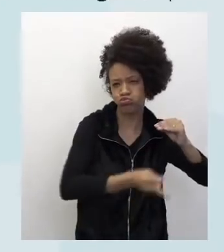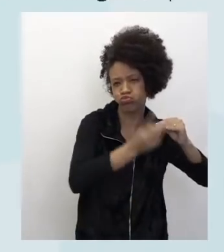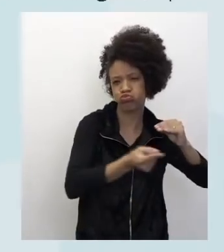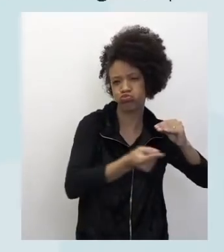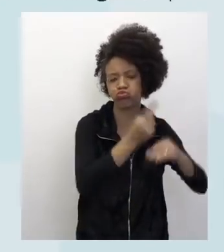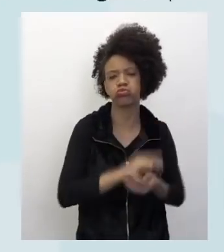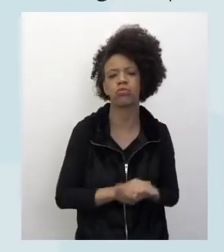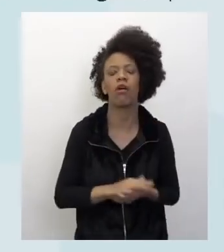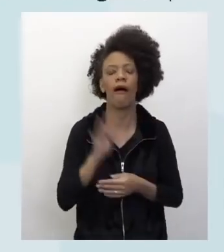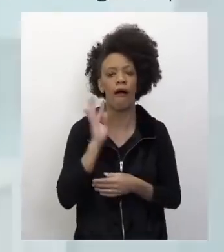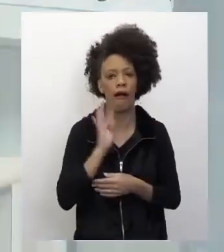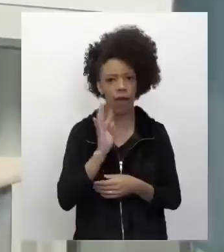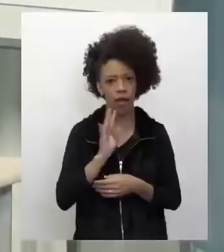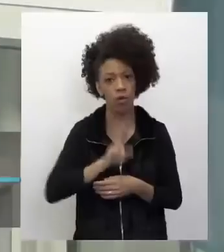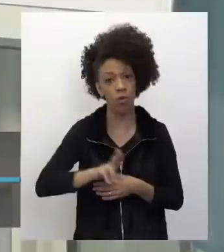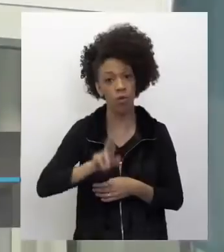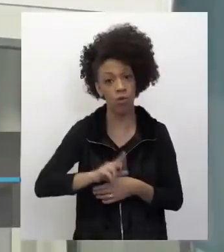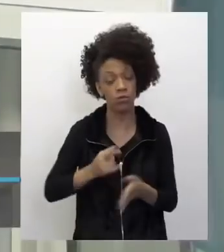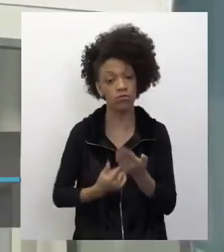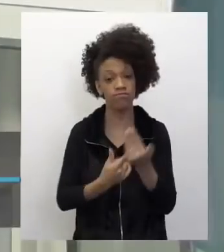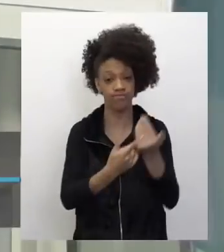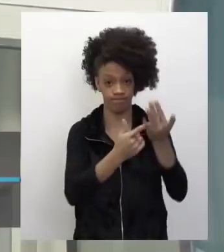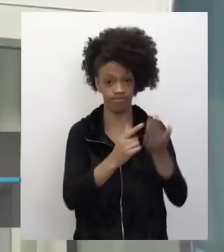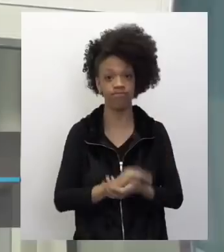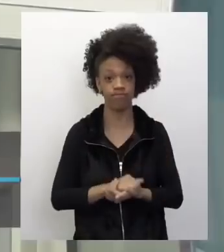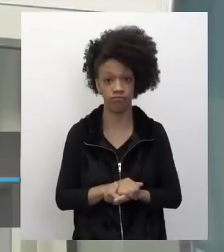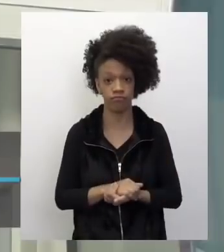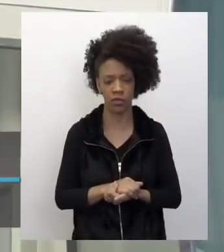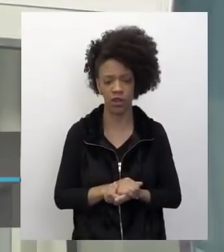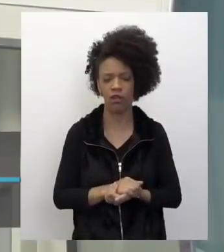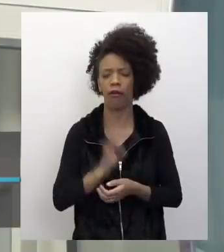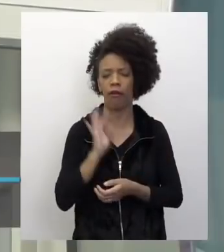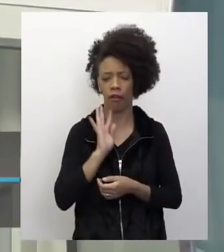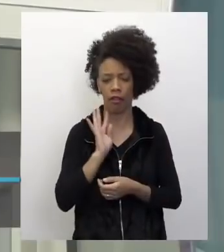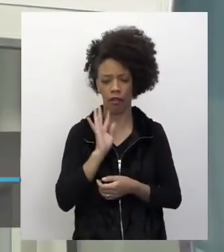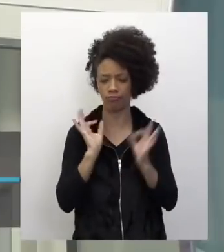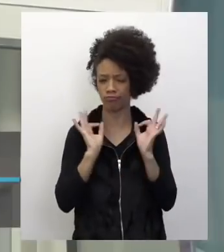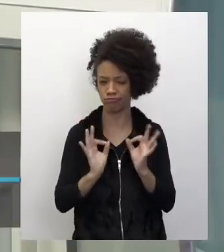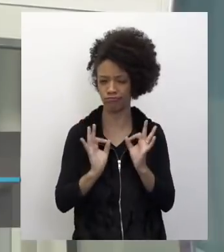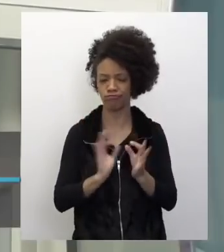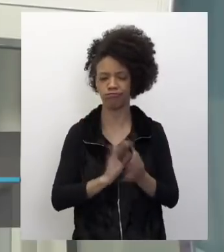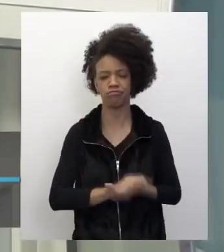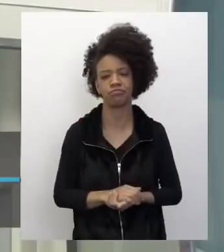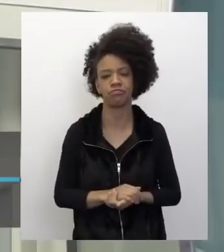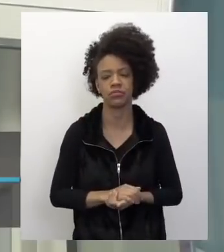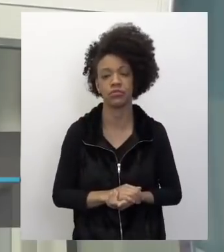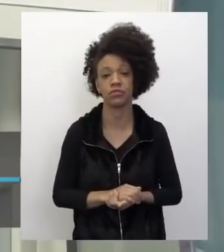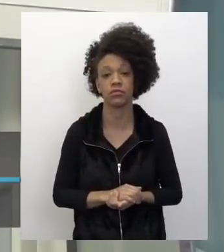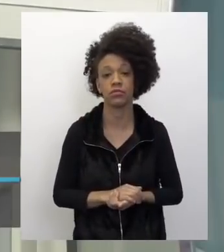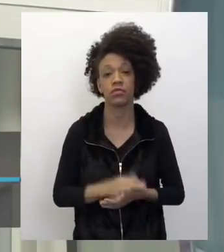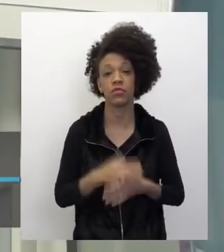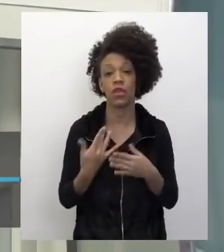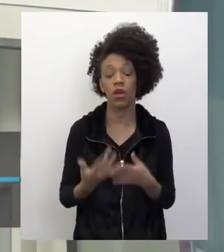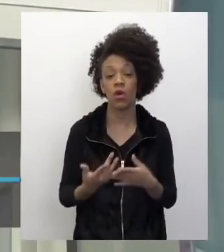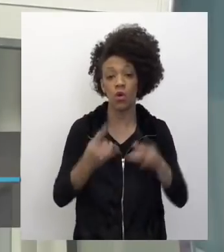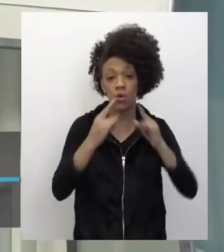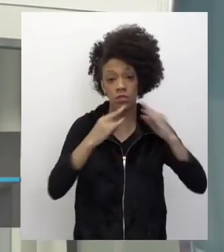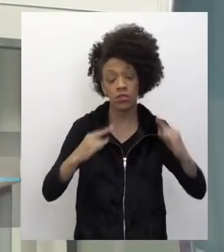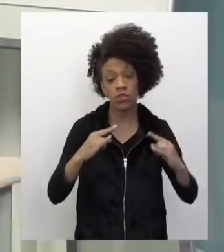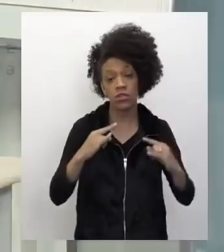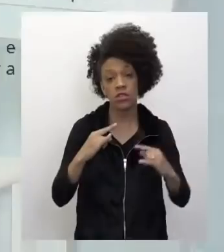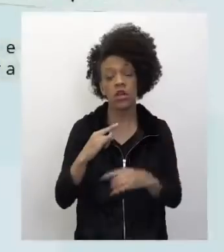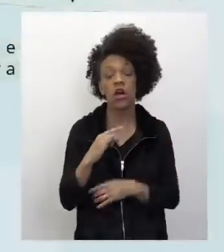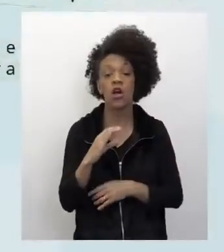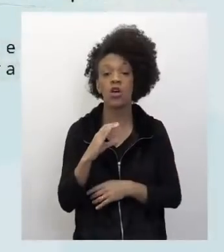bem bacana, eles usam bastante tecnologia, tá, turma? Muito bacaninha mesmo. O Cirque du Soleil, que já é